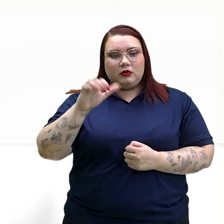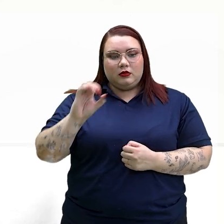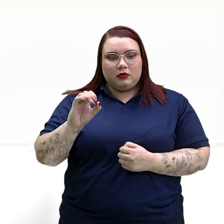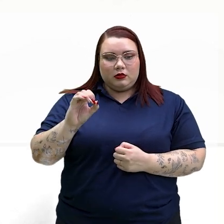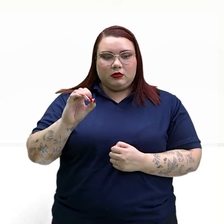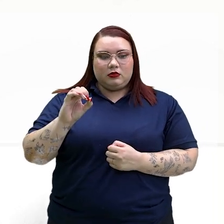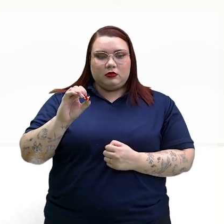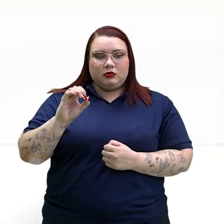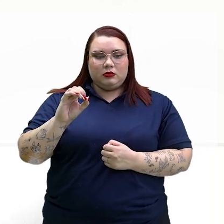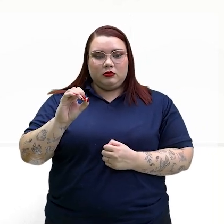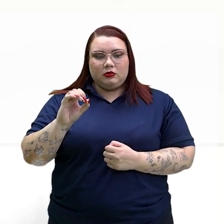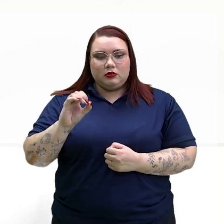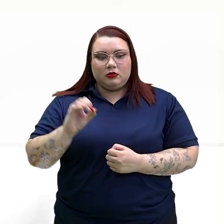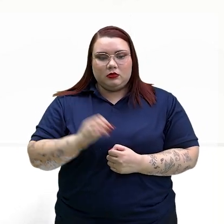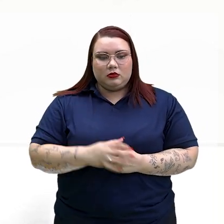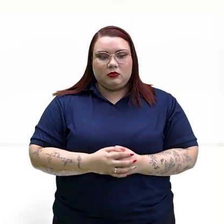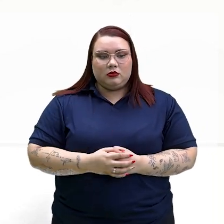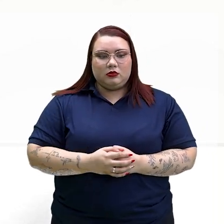720,